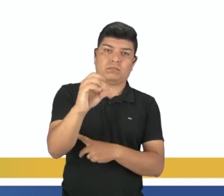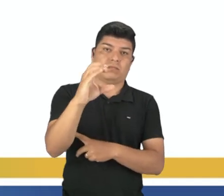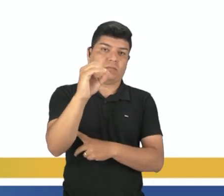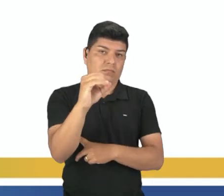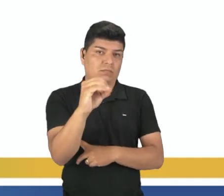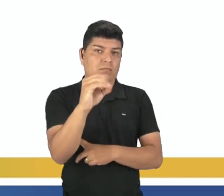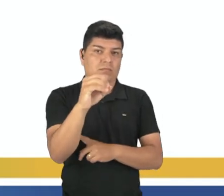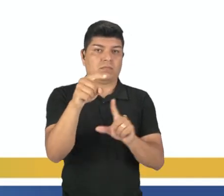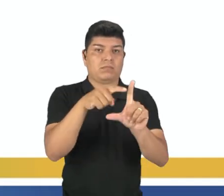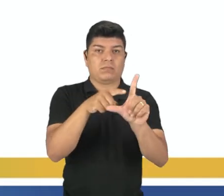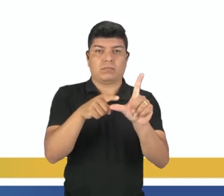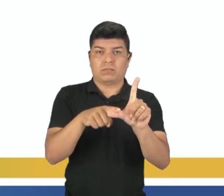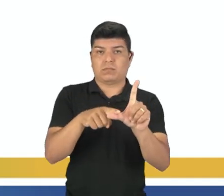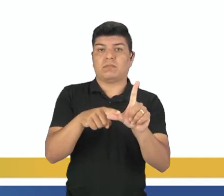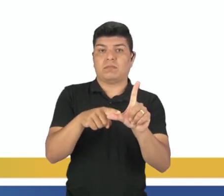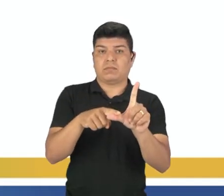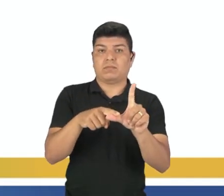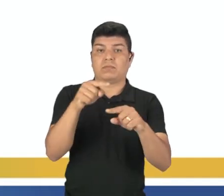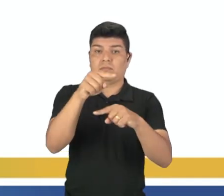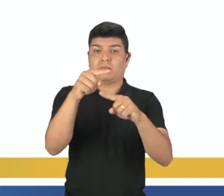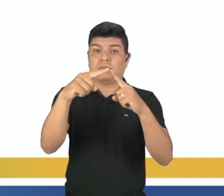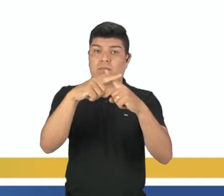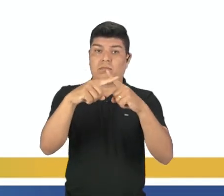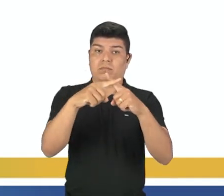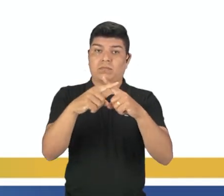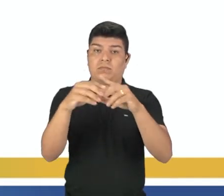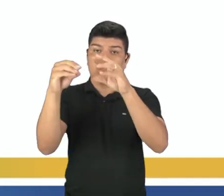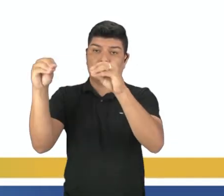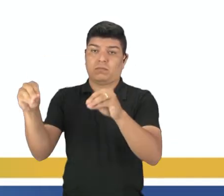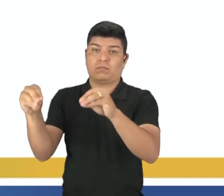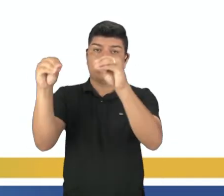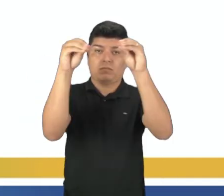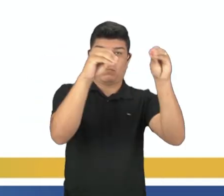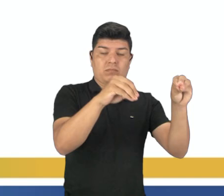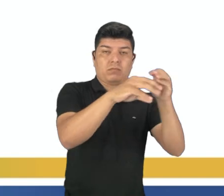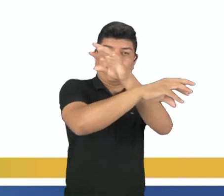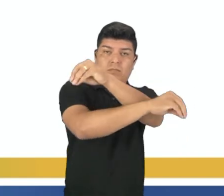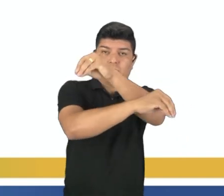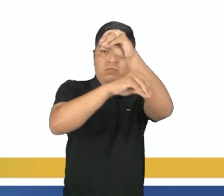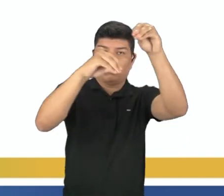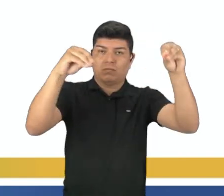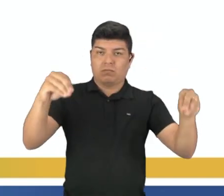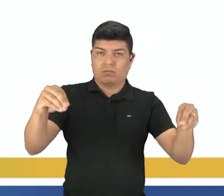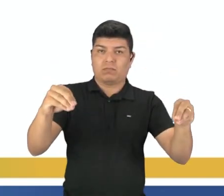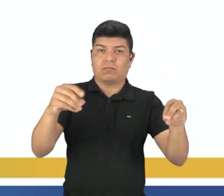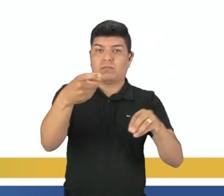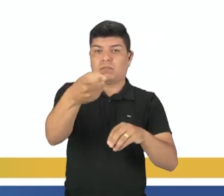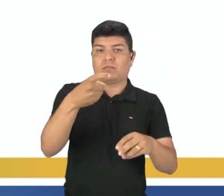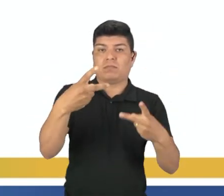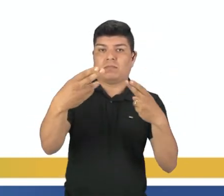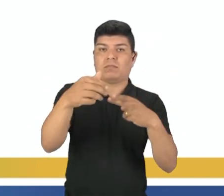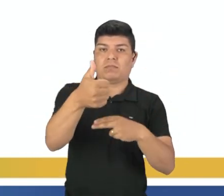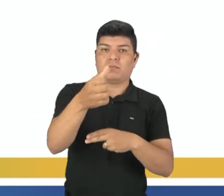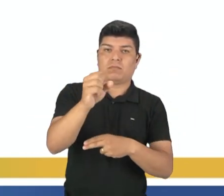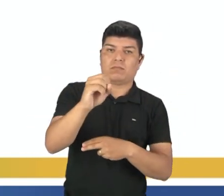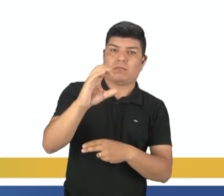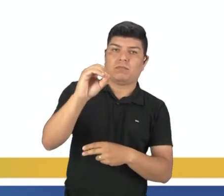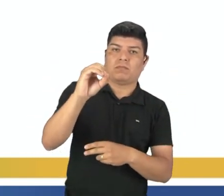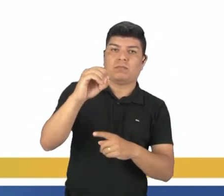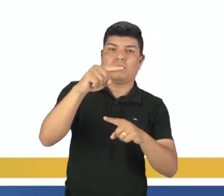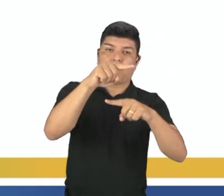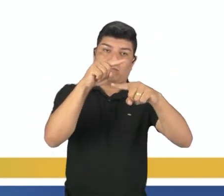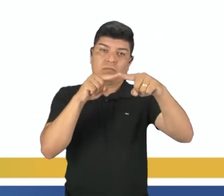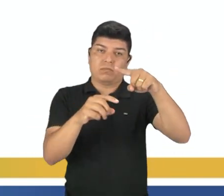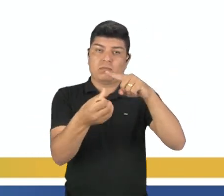O 6 que está multiplicando x passa para o outro lado fazendo o processo de divisão. Então, nós temos x igual a 180 dividido para